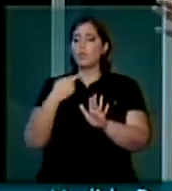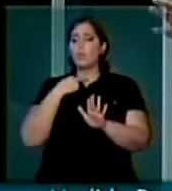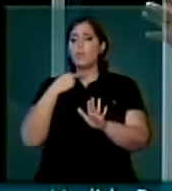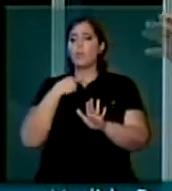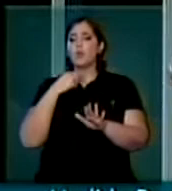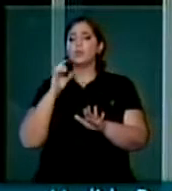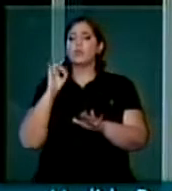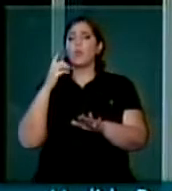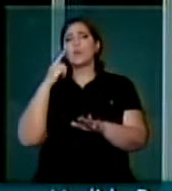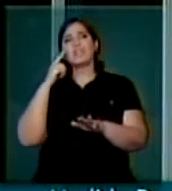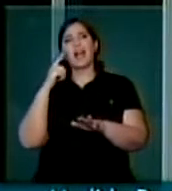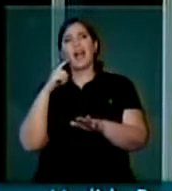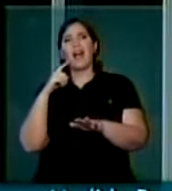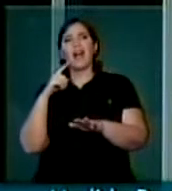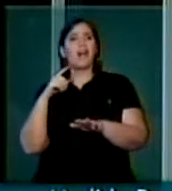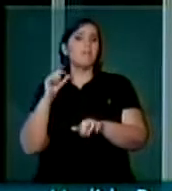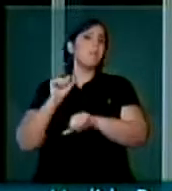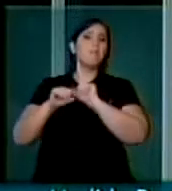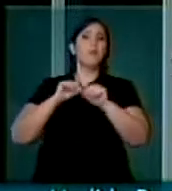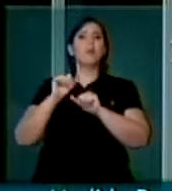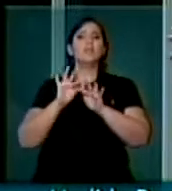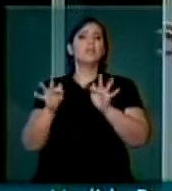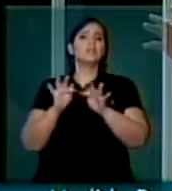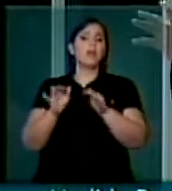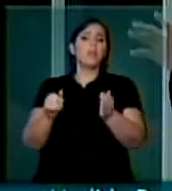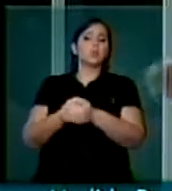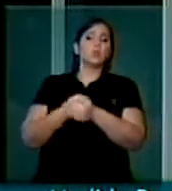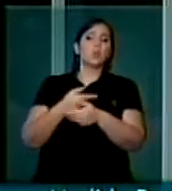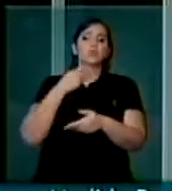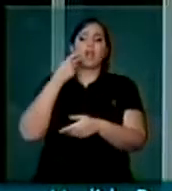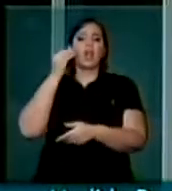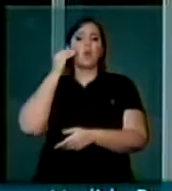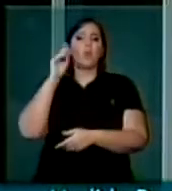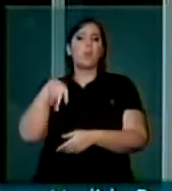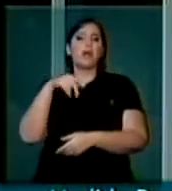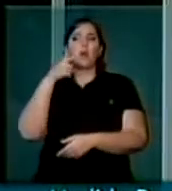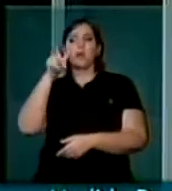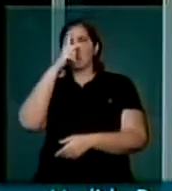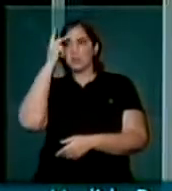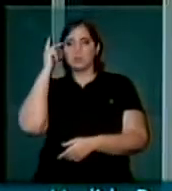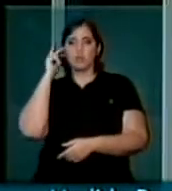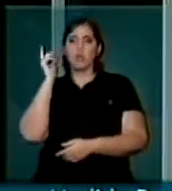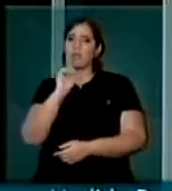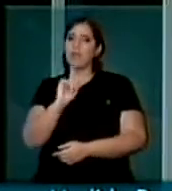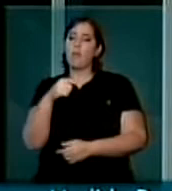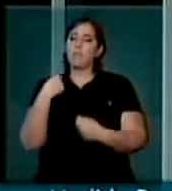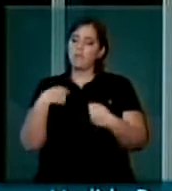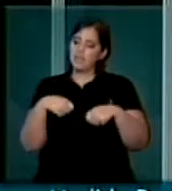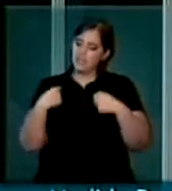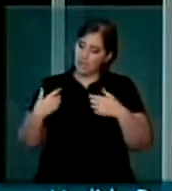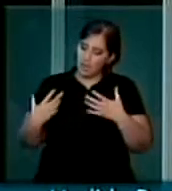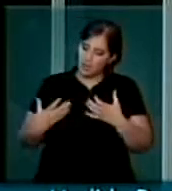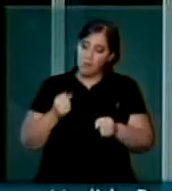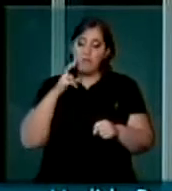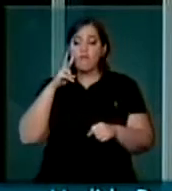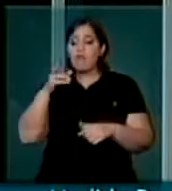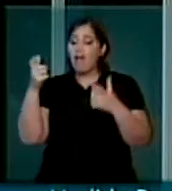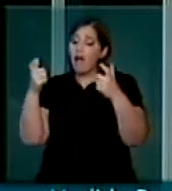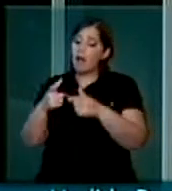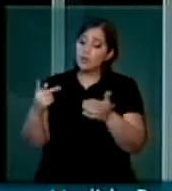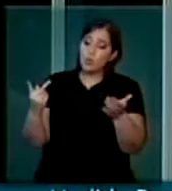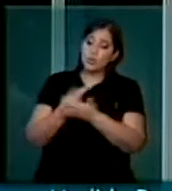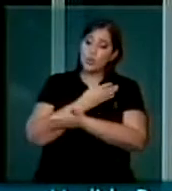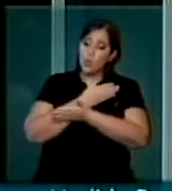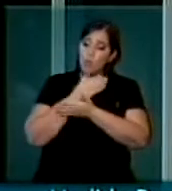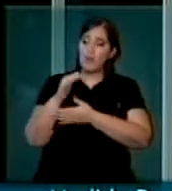o sofá da sala e dizer que o culpado é o mordomo. Há que se ir à fonte do mensalão. Há